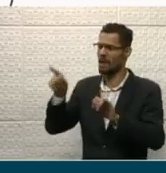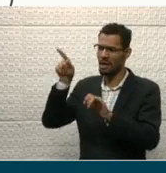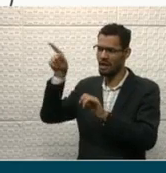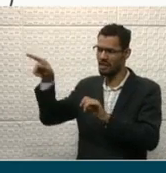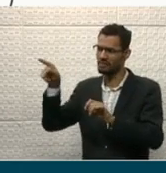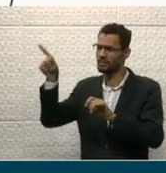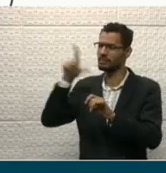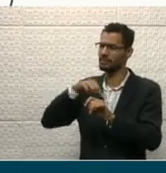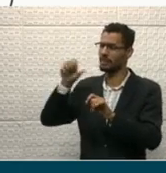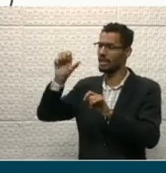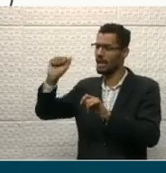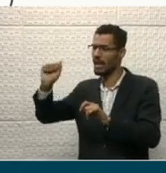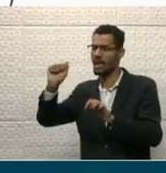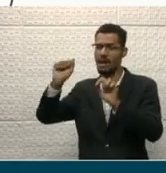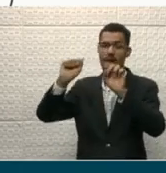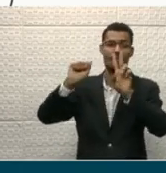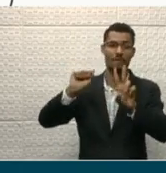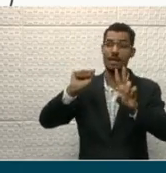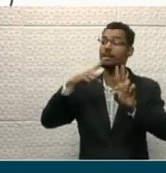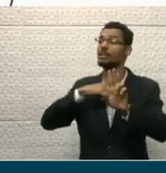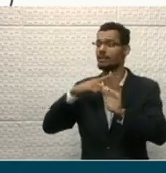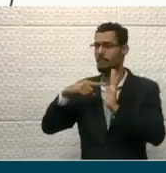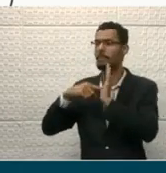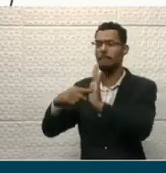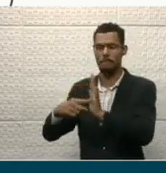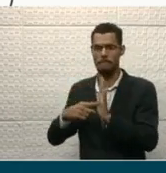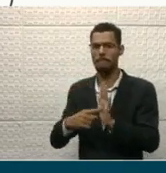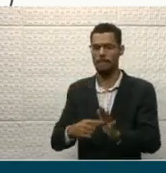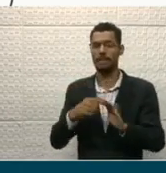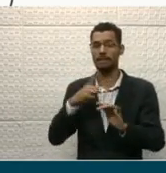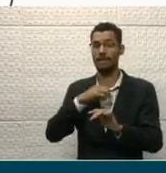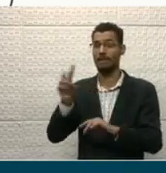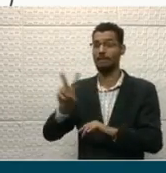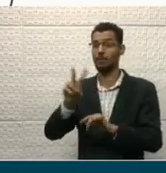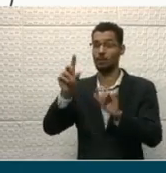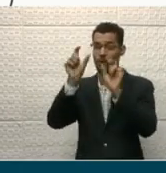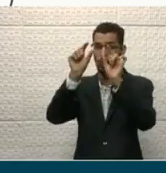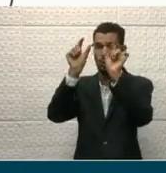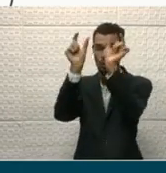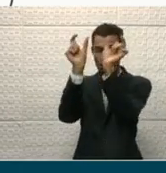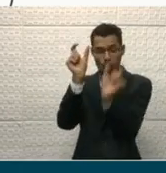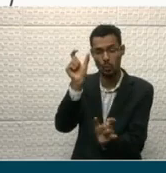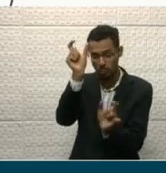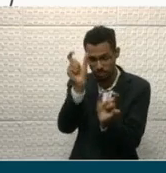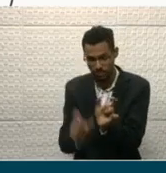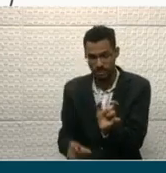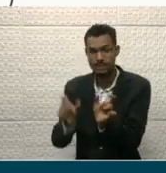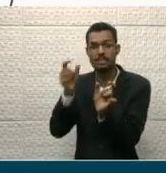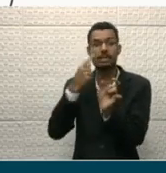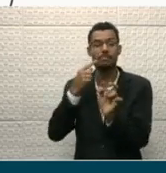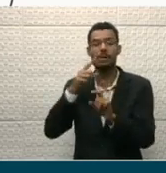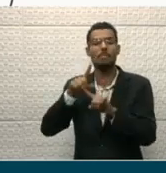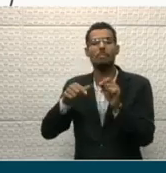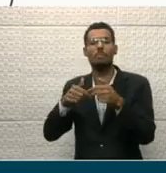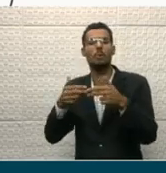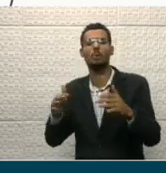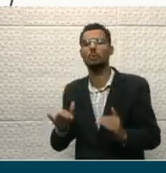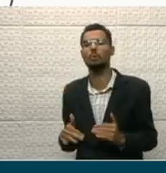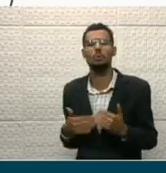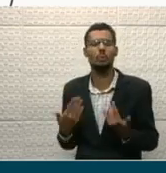o vetor V, eles vão ser representados na forma de vetores coluna, porque eu preciso definir o produto, eu